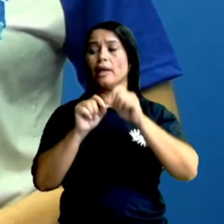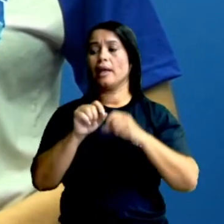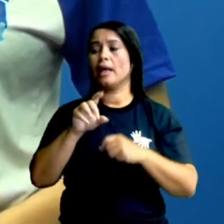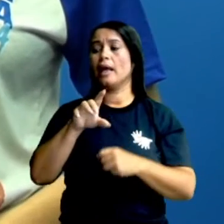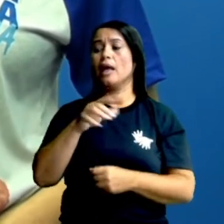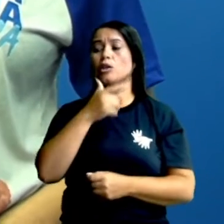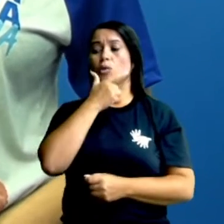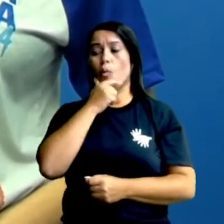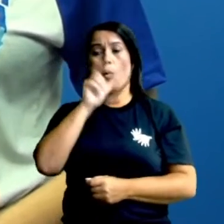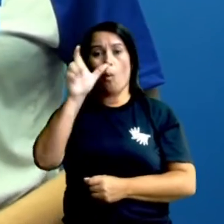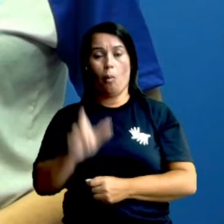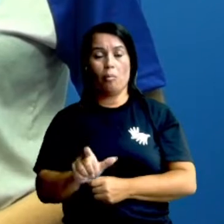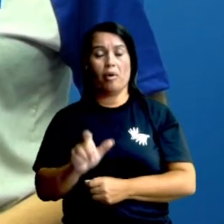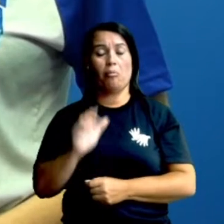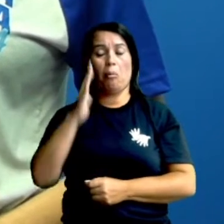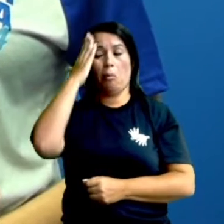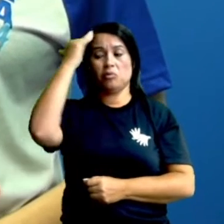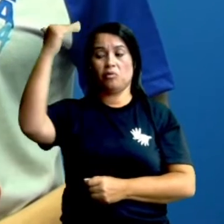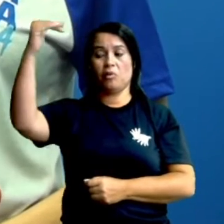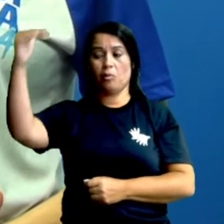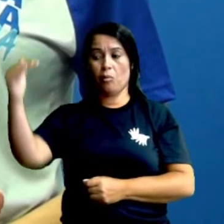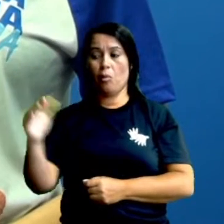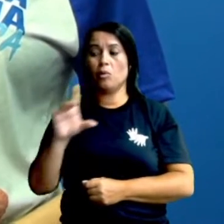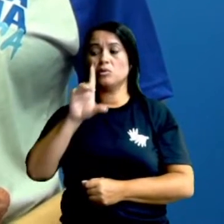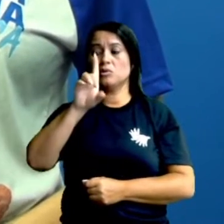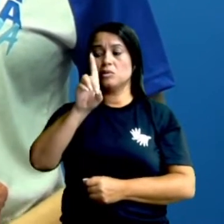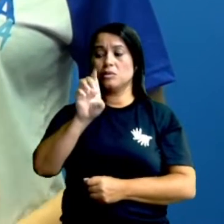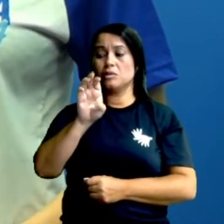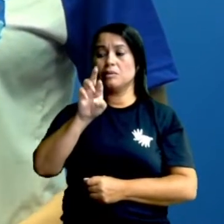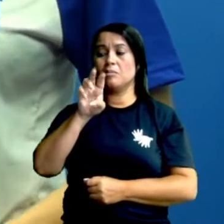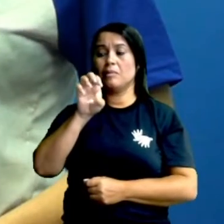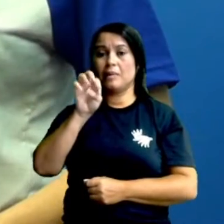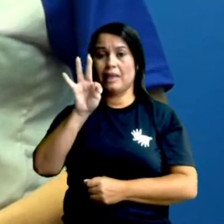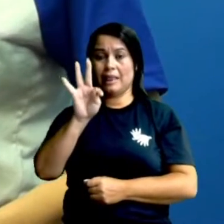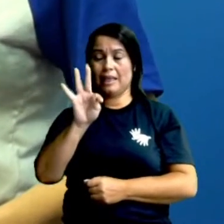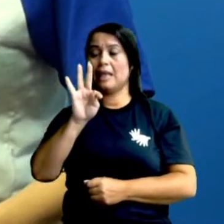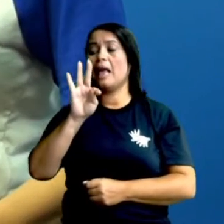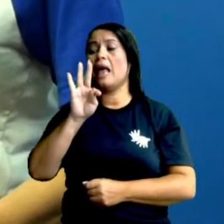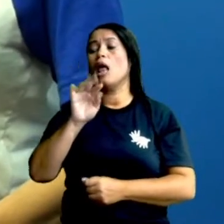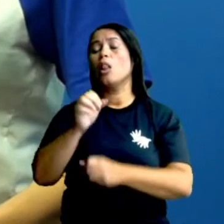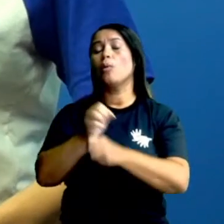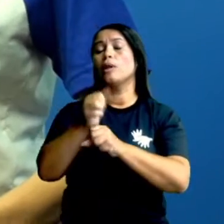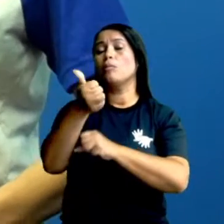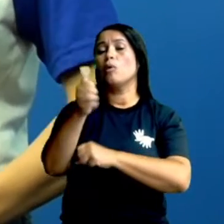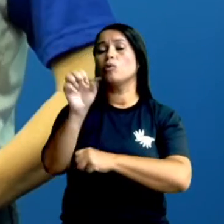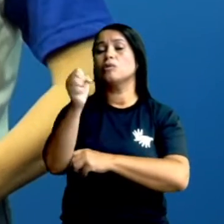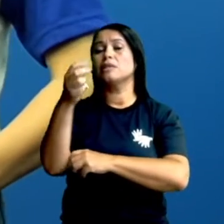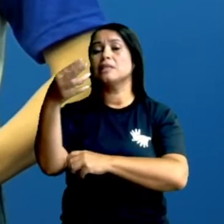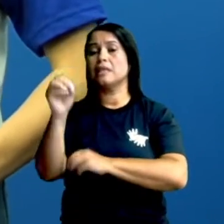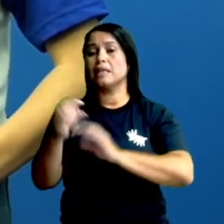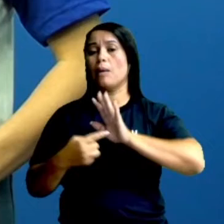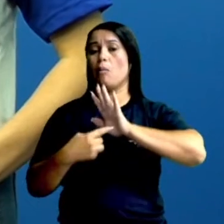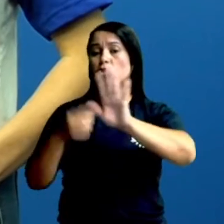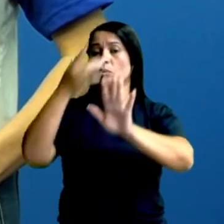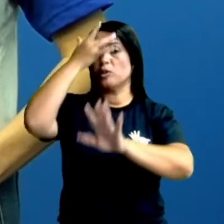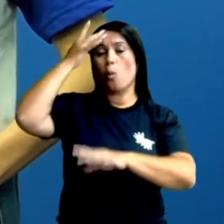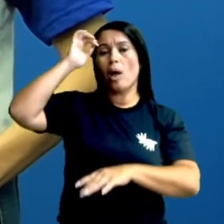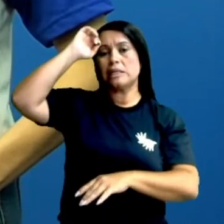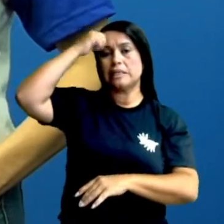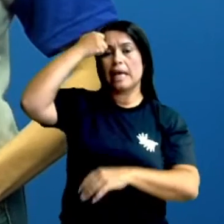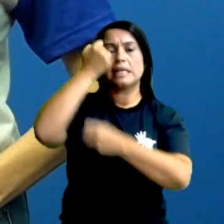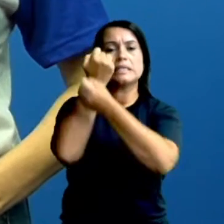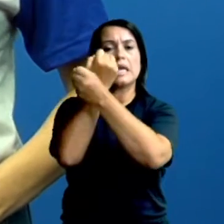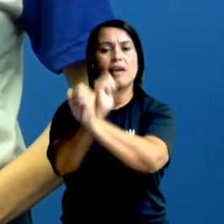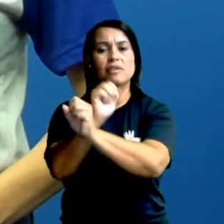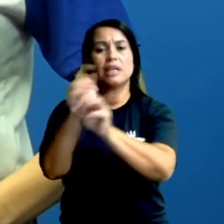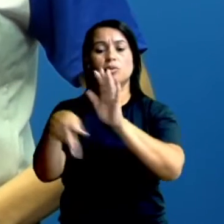Debré, um pintor muito famoso, que foi pintado lá em 1830, onde representa aí os negros, tá?